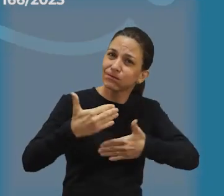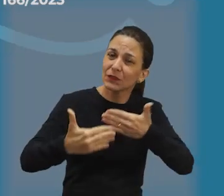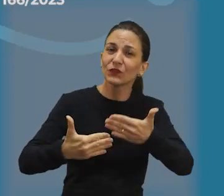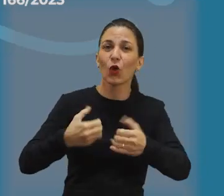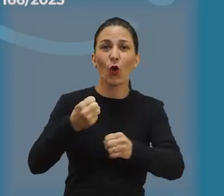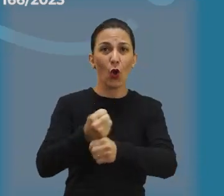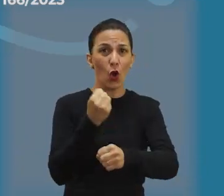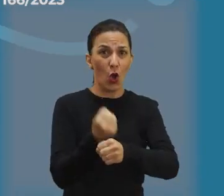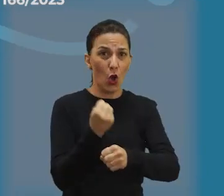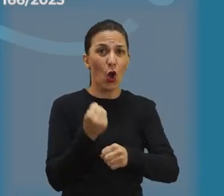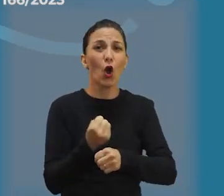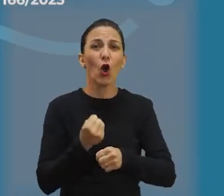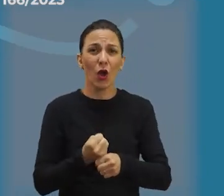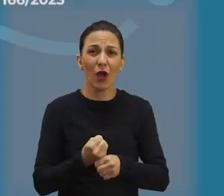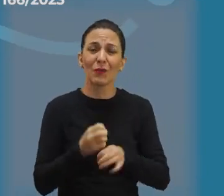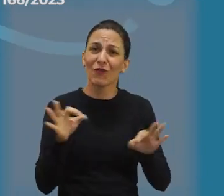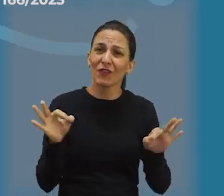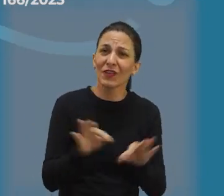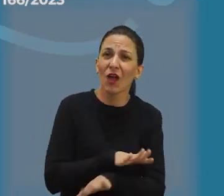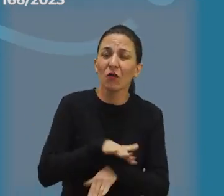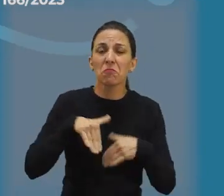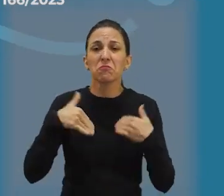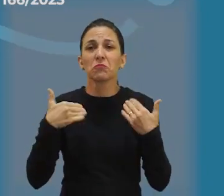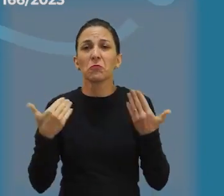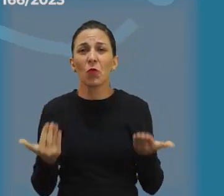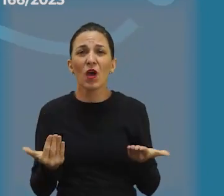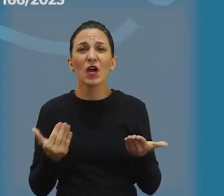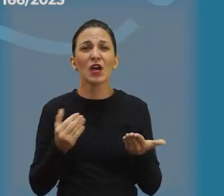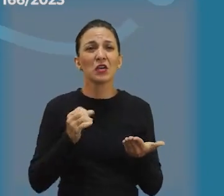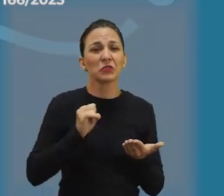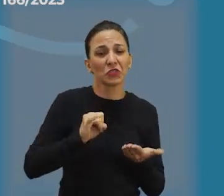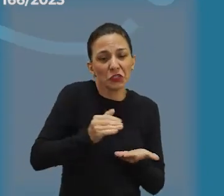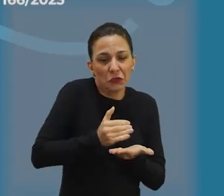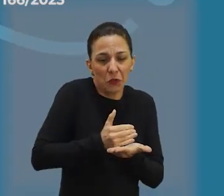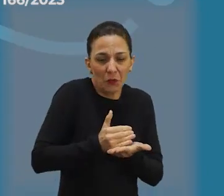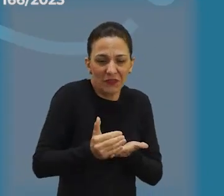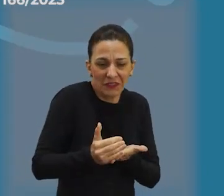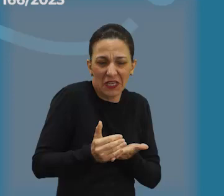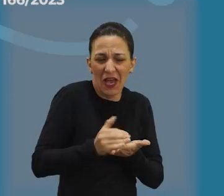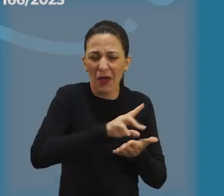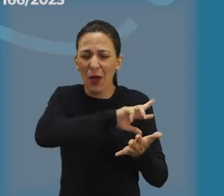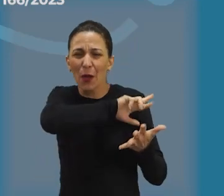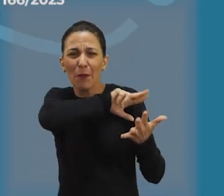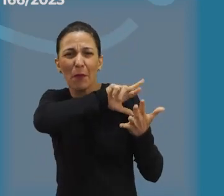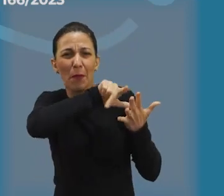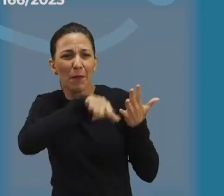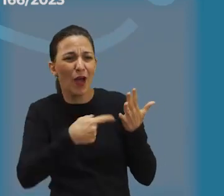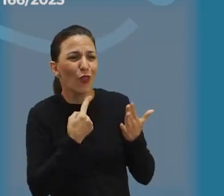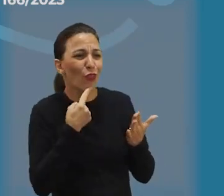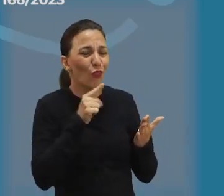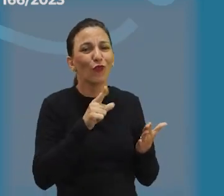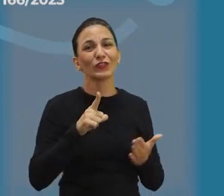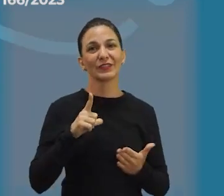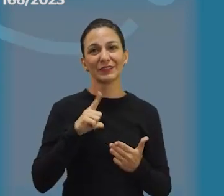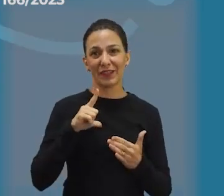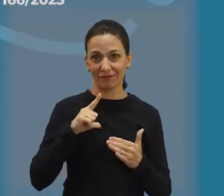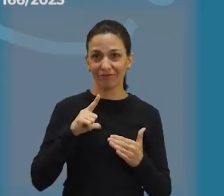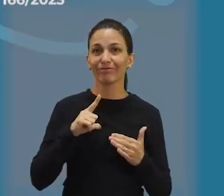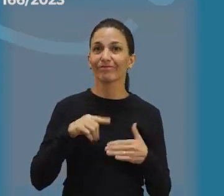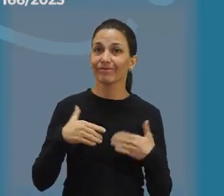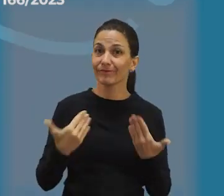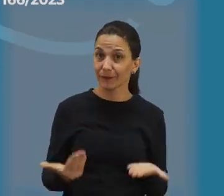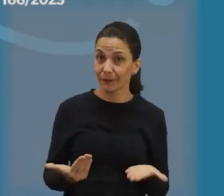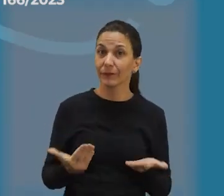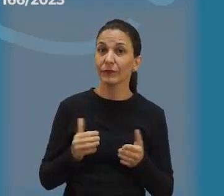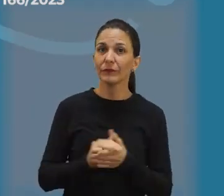como essas obras estão sendo desenvolvidas do como elas vão ser finalizada se tá perto de sair se não saiu porque não saiu